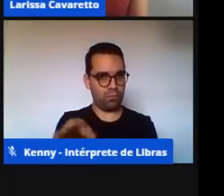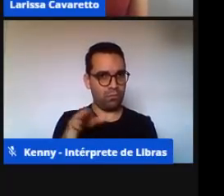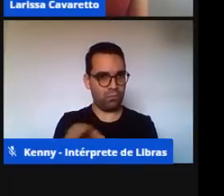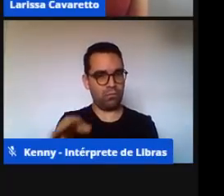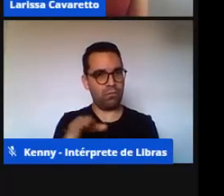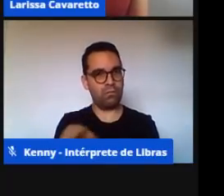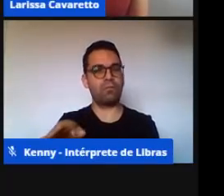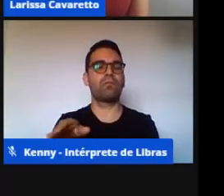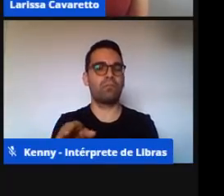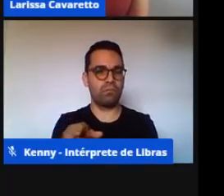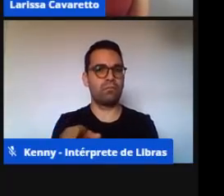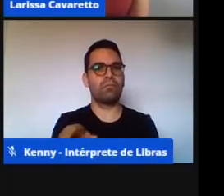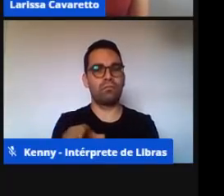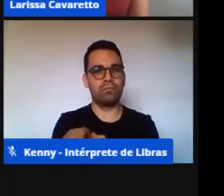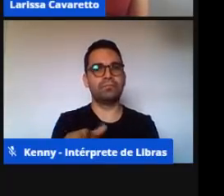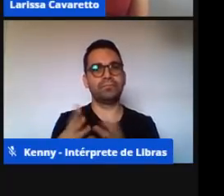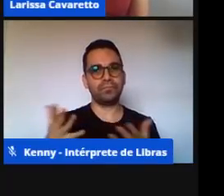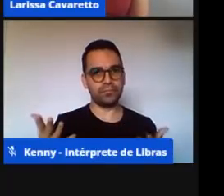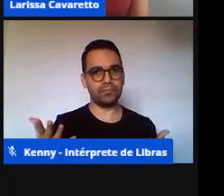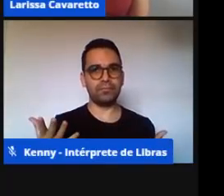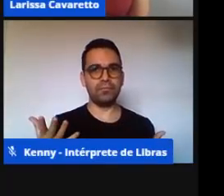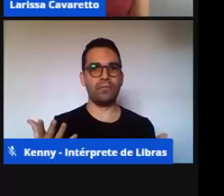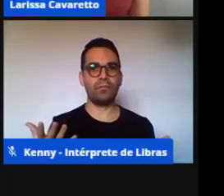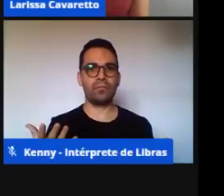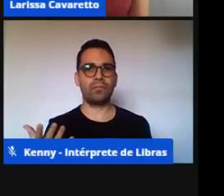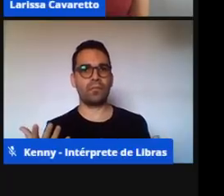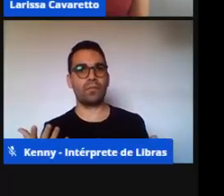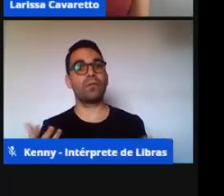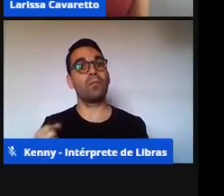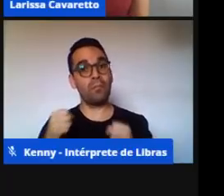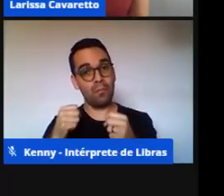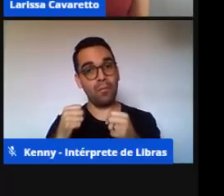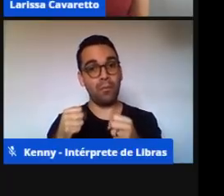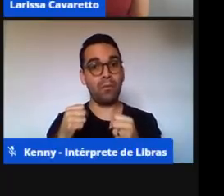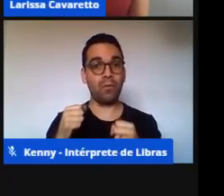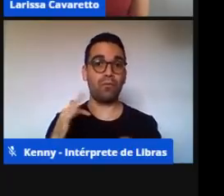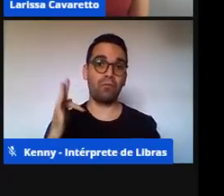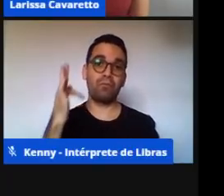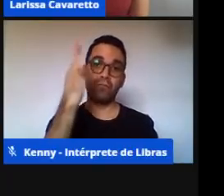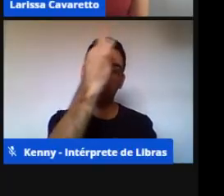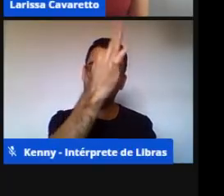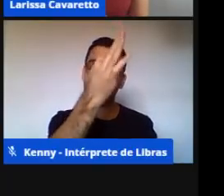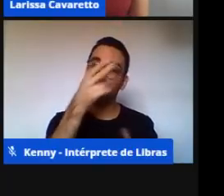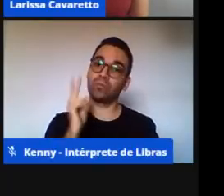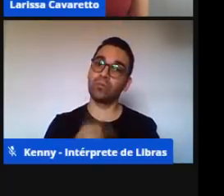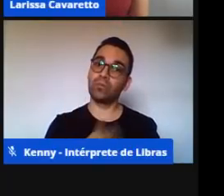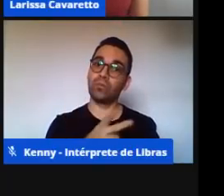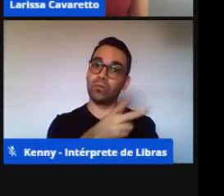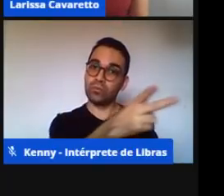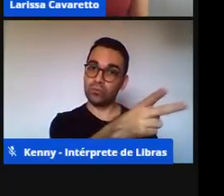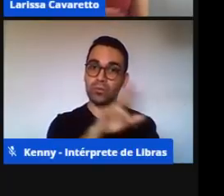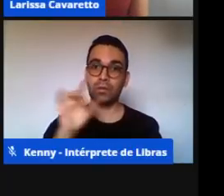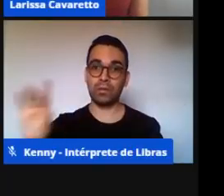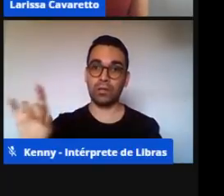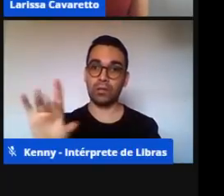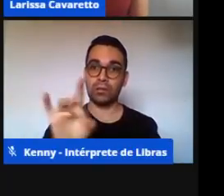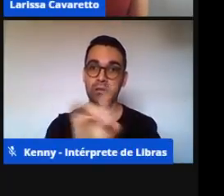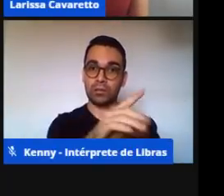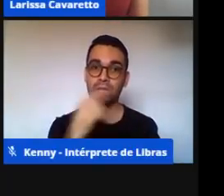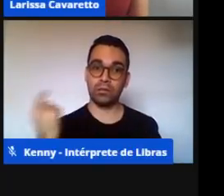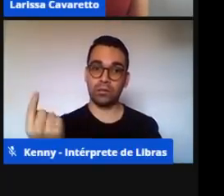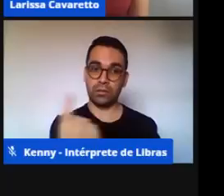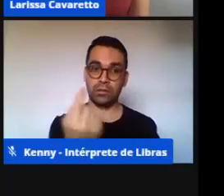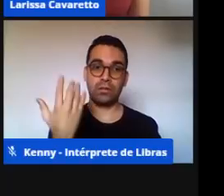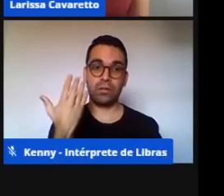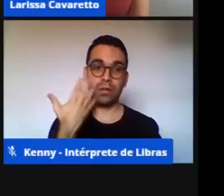colocar as garrafinhas, talvez seja uma coisa definitiva que vai melhorar, vai diminuir a transmissão de doenças em geral na